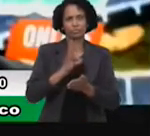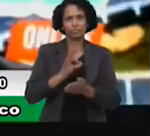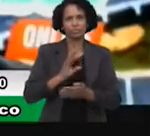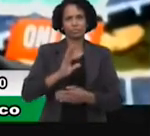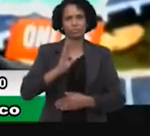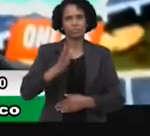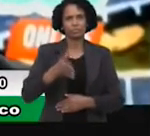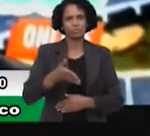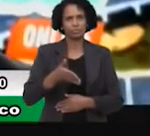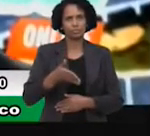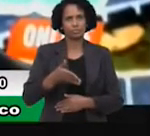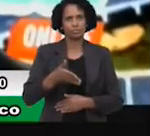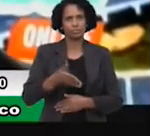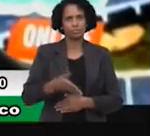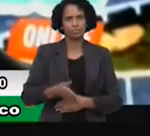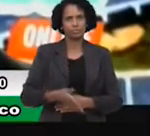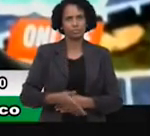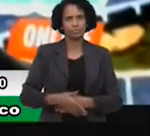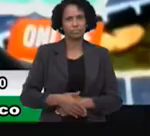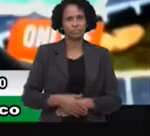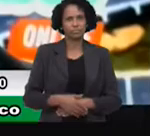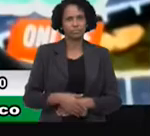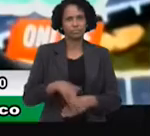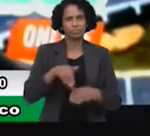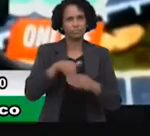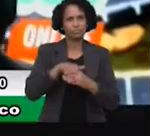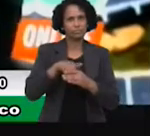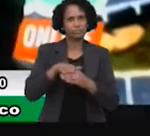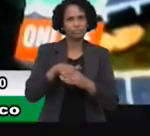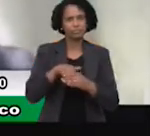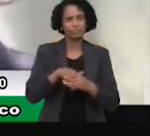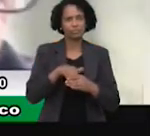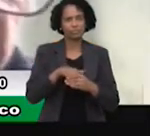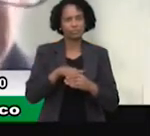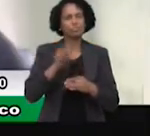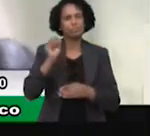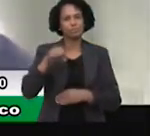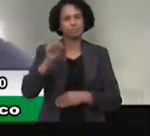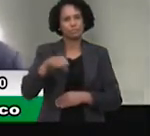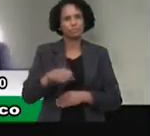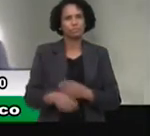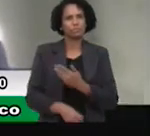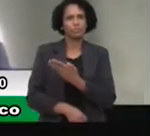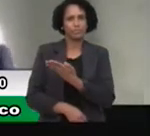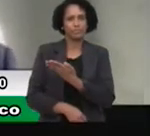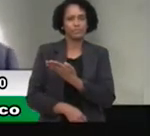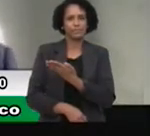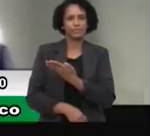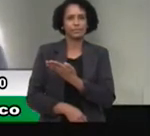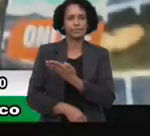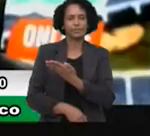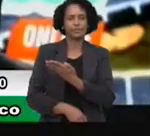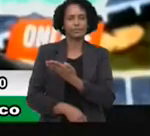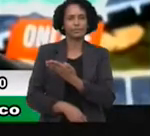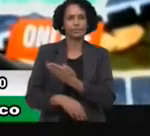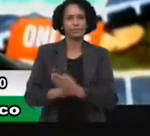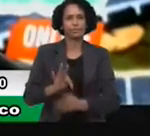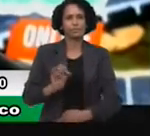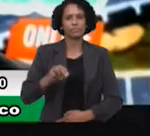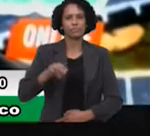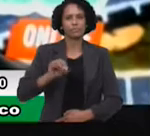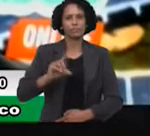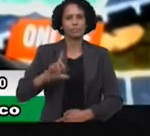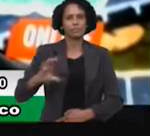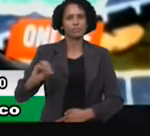da Academia. Vereador Toniolo, como vota, Vossa Excelência? Voto sim. Registrado o voto sim do vereador Toniolo. Vereadora